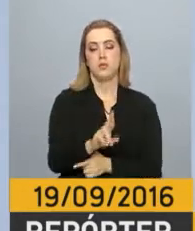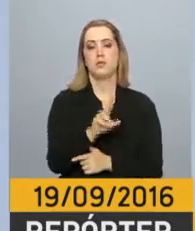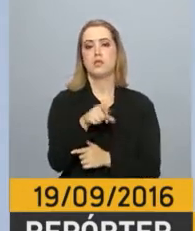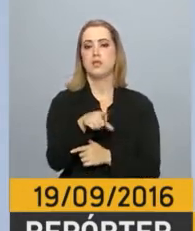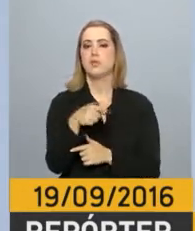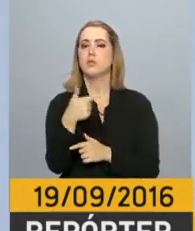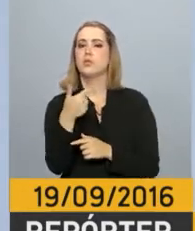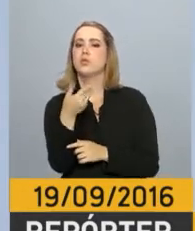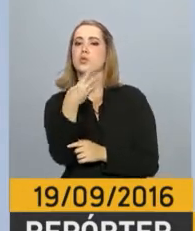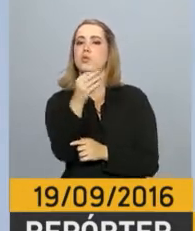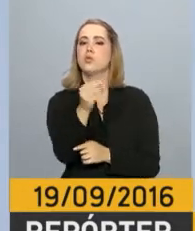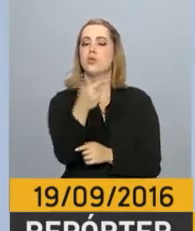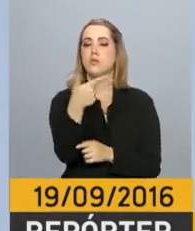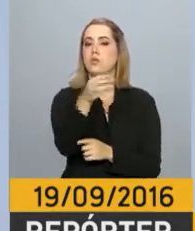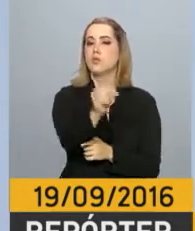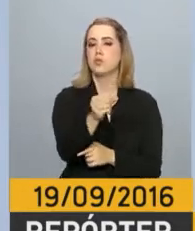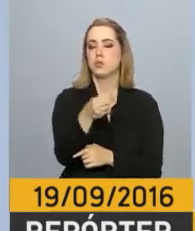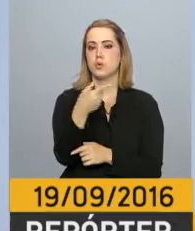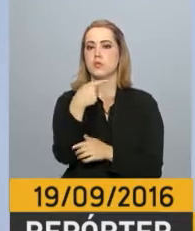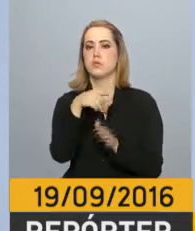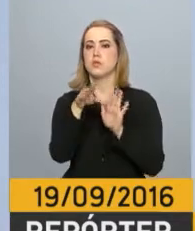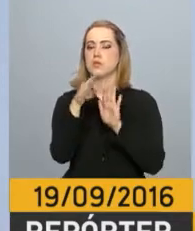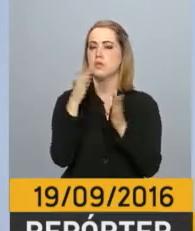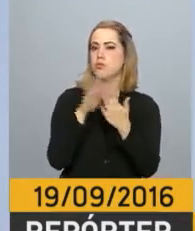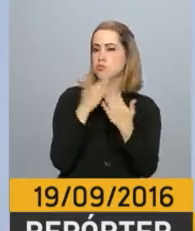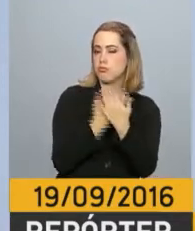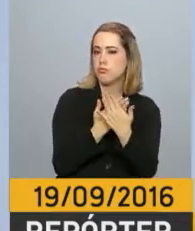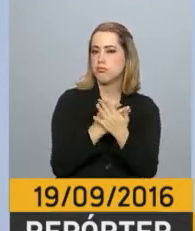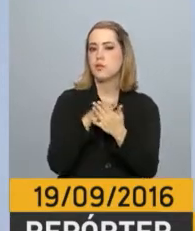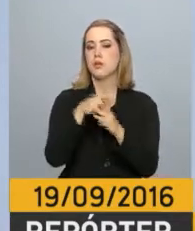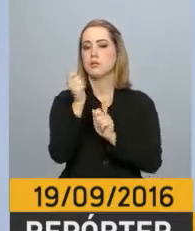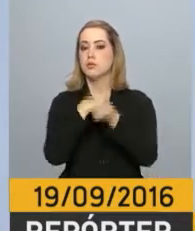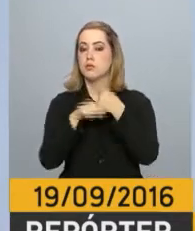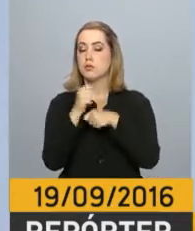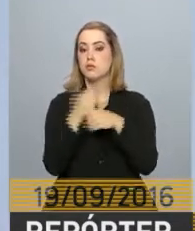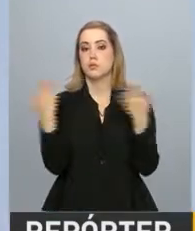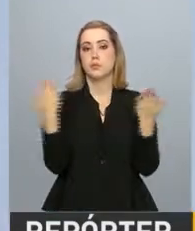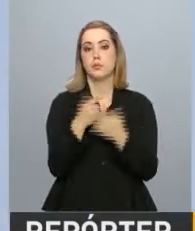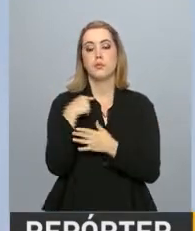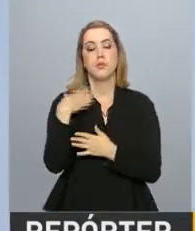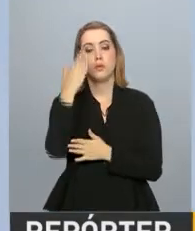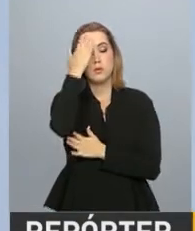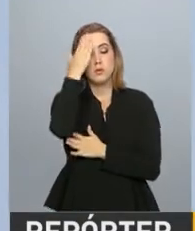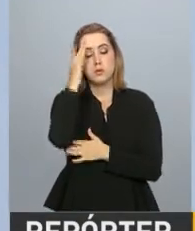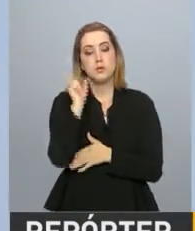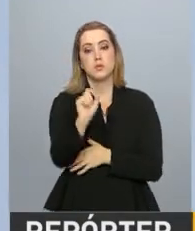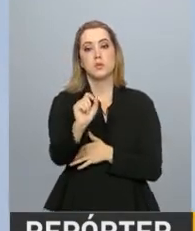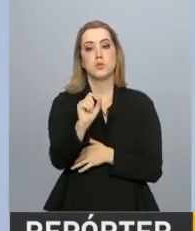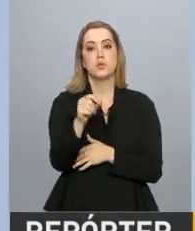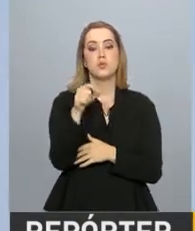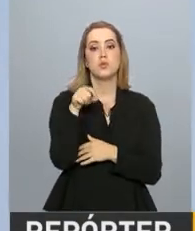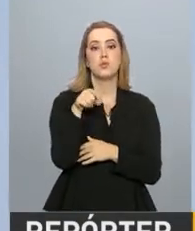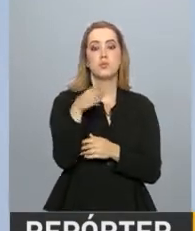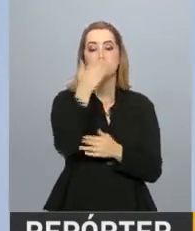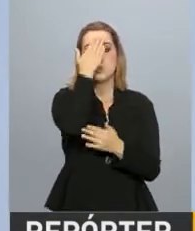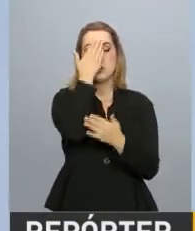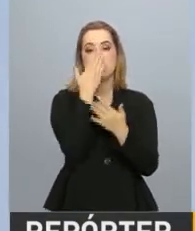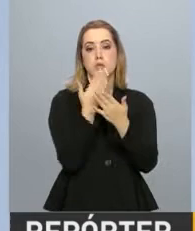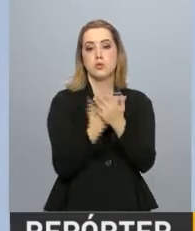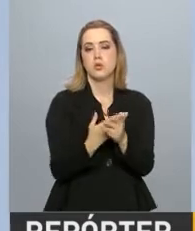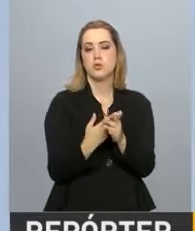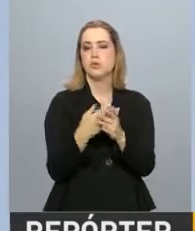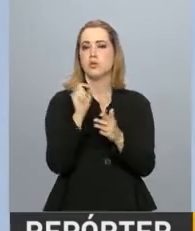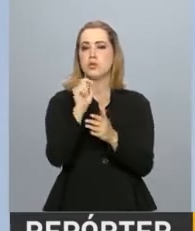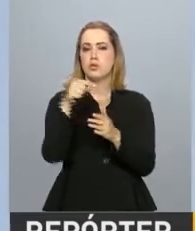nós sabemos que o nível de confiança no Brasil, não só internamente como fora, estava muito